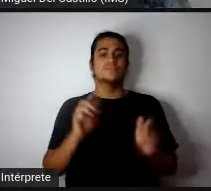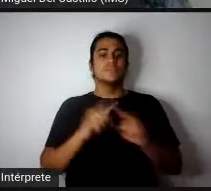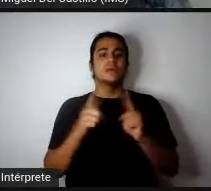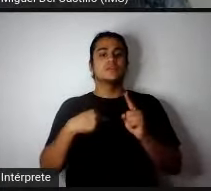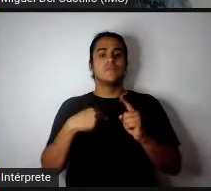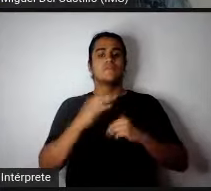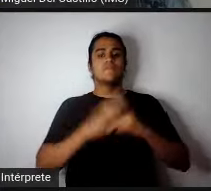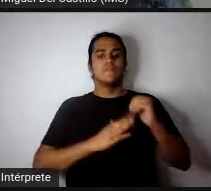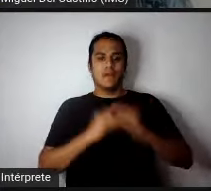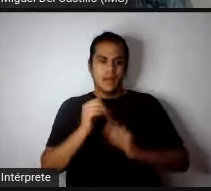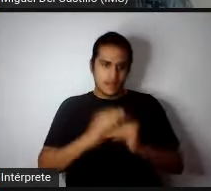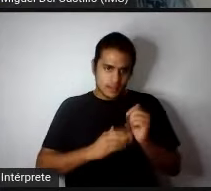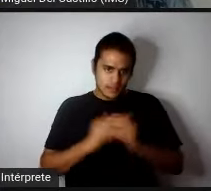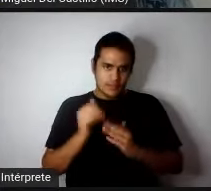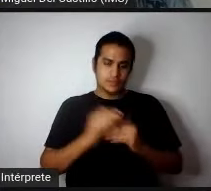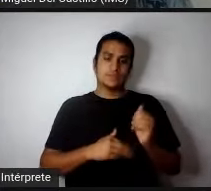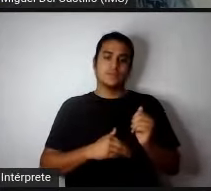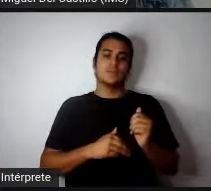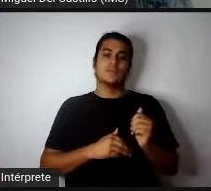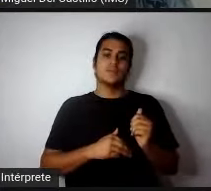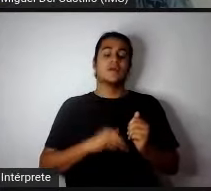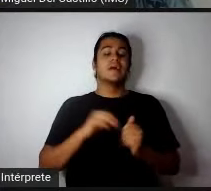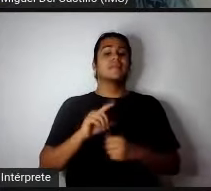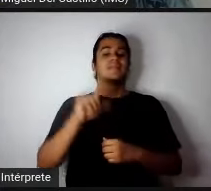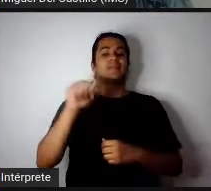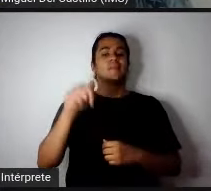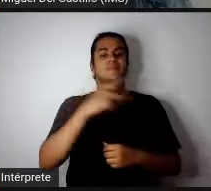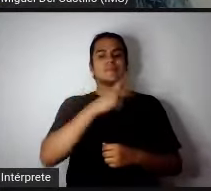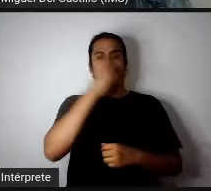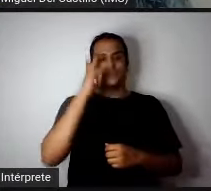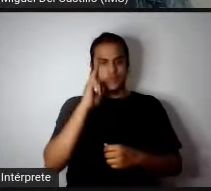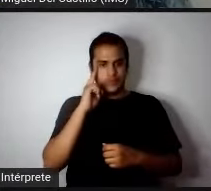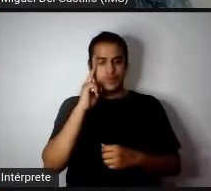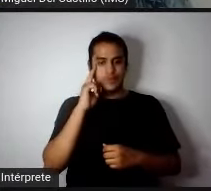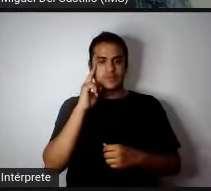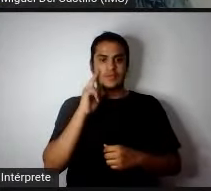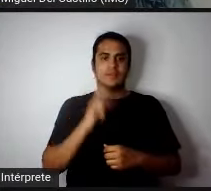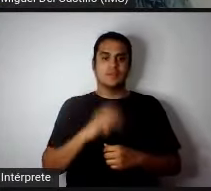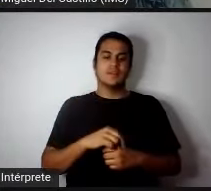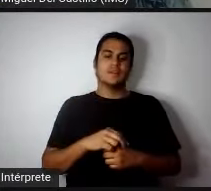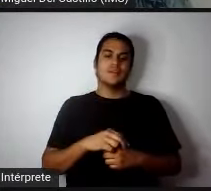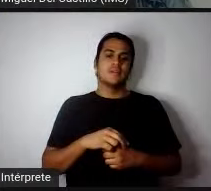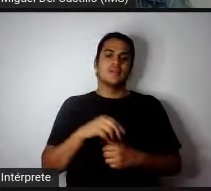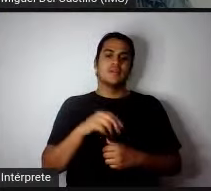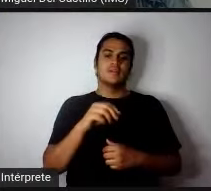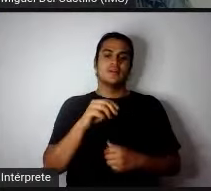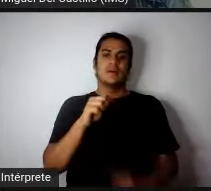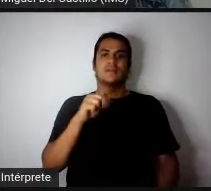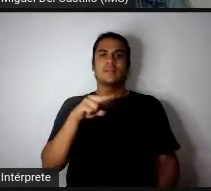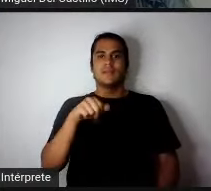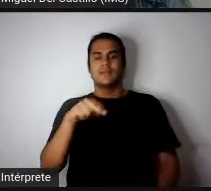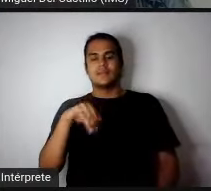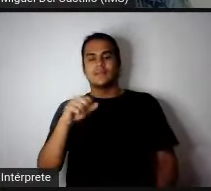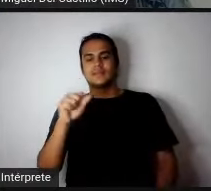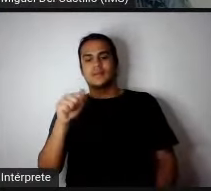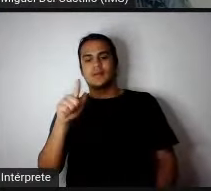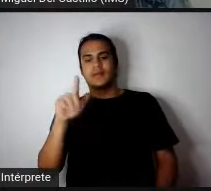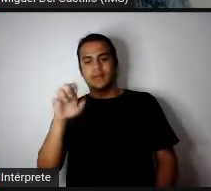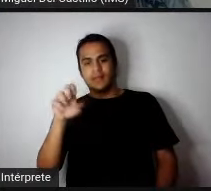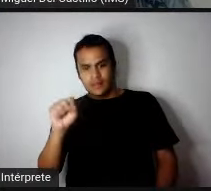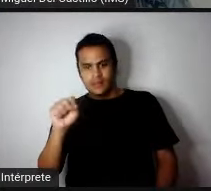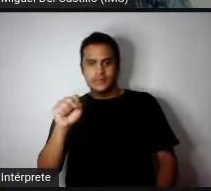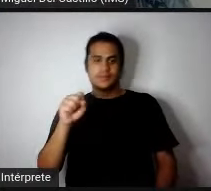depois as pessoas, Moreira Salles, a Mônica Schalka, a